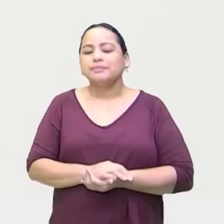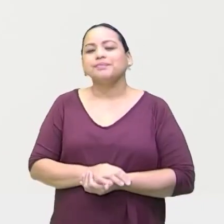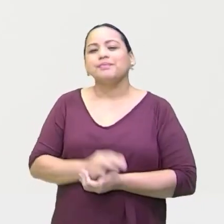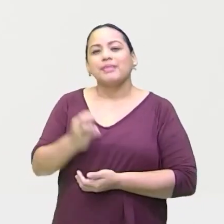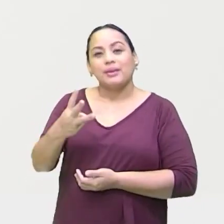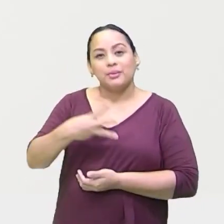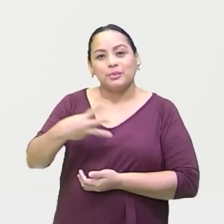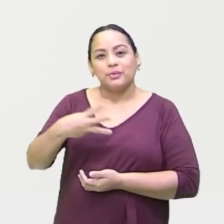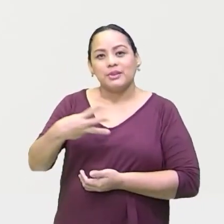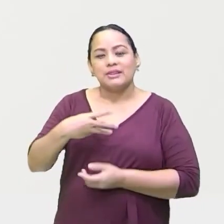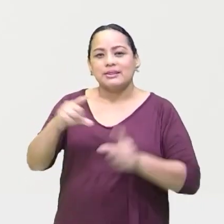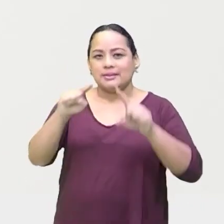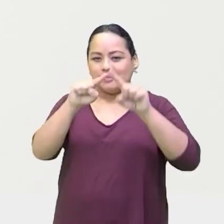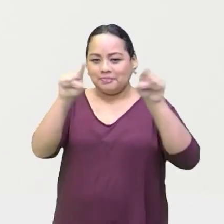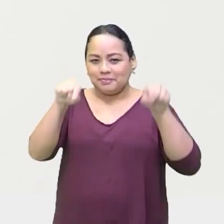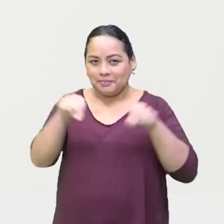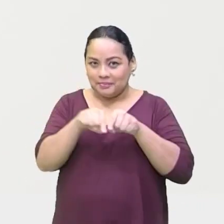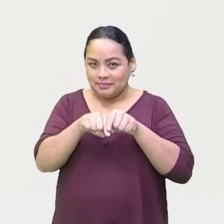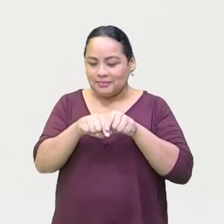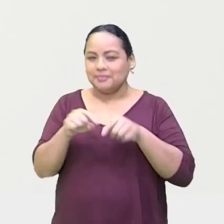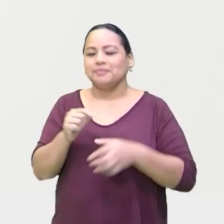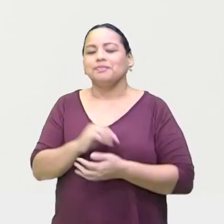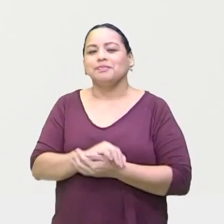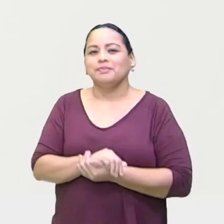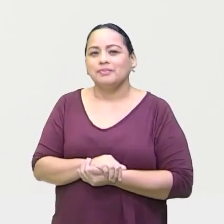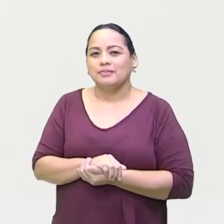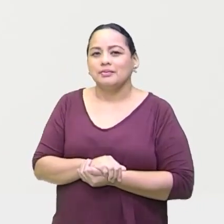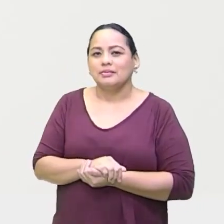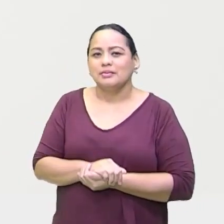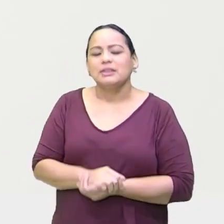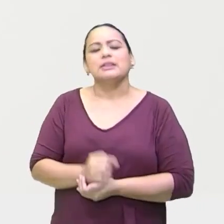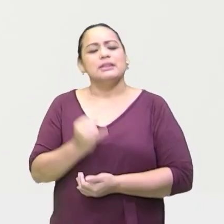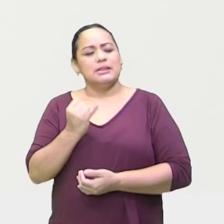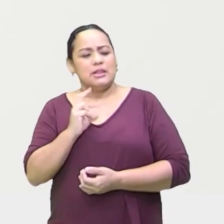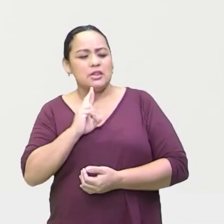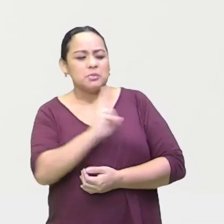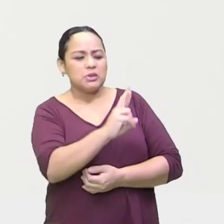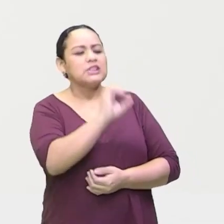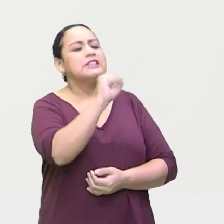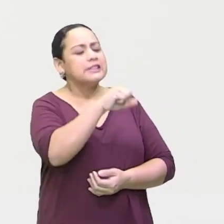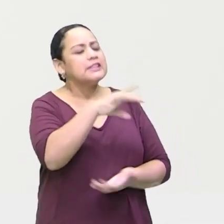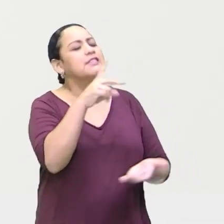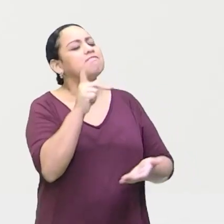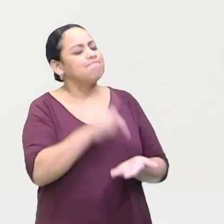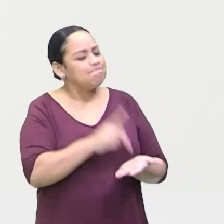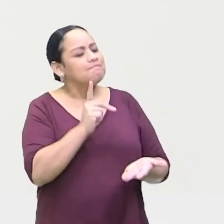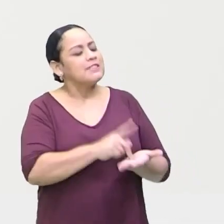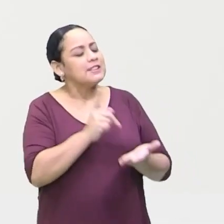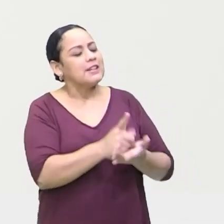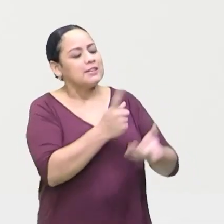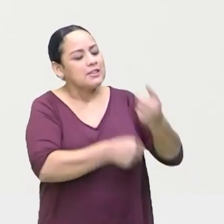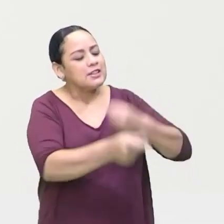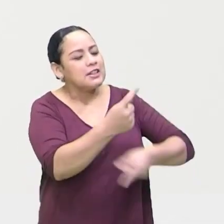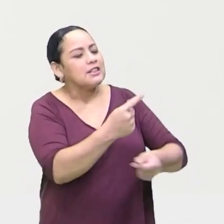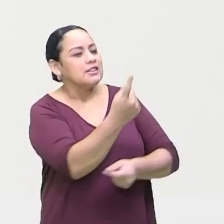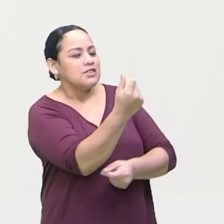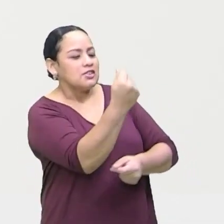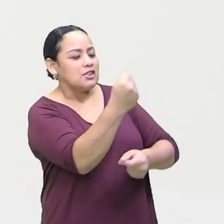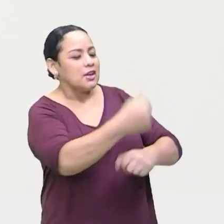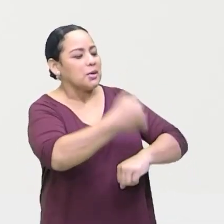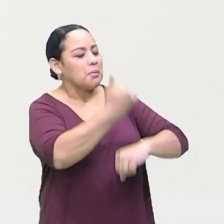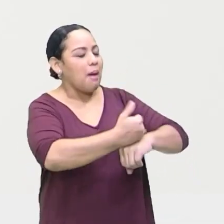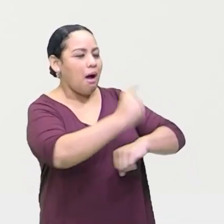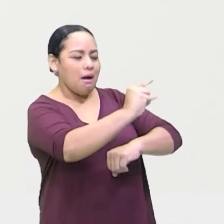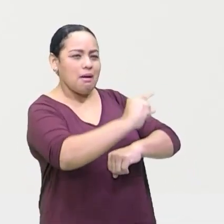Terceiro quadrinho, crianças. É, Florzita, verdade, riquezas, cédulas e